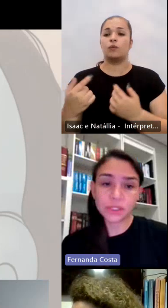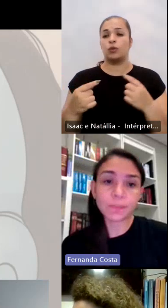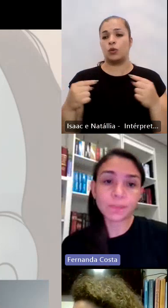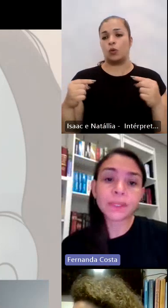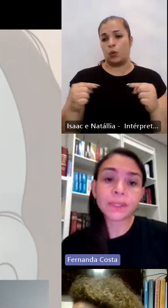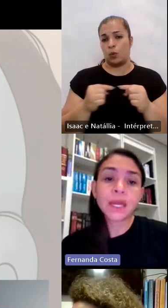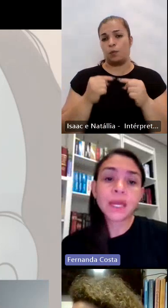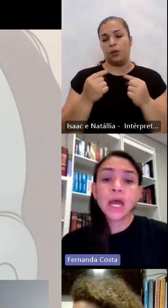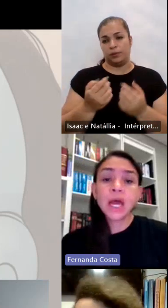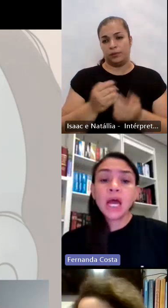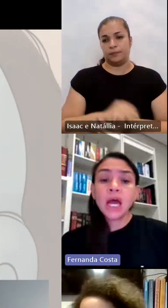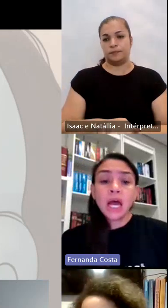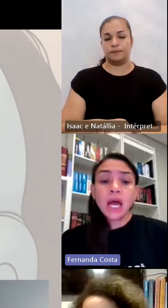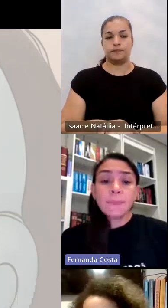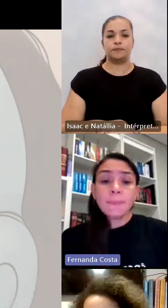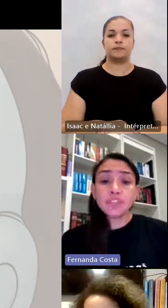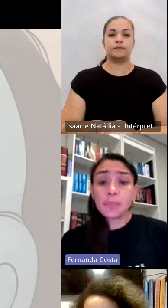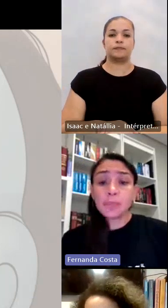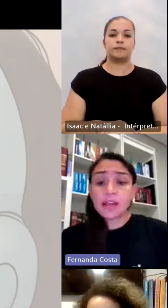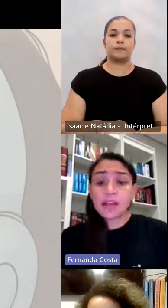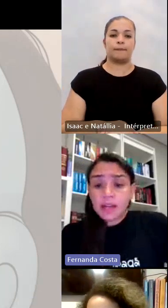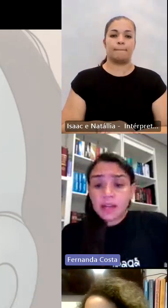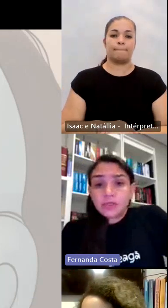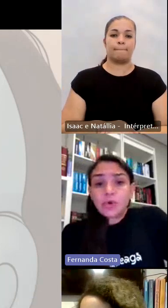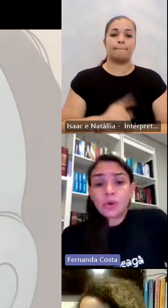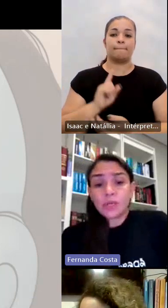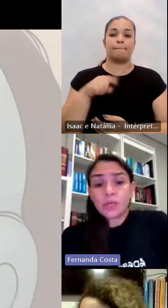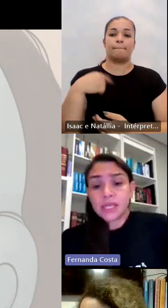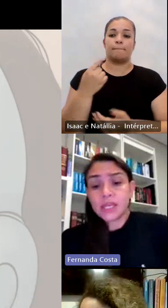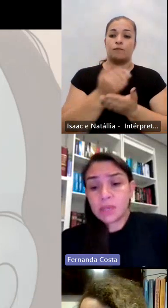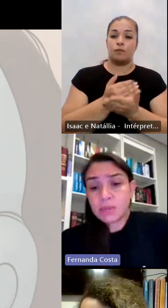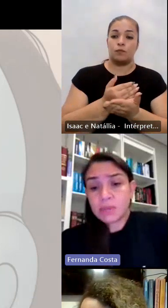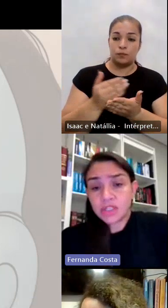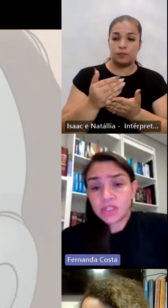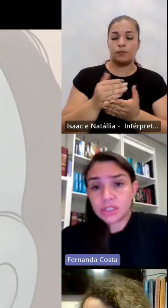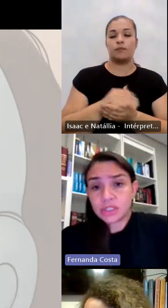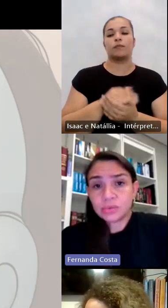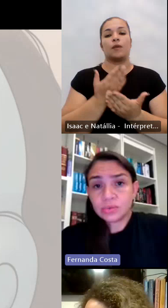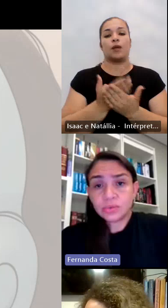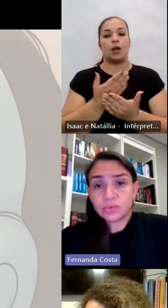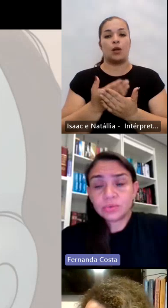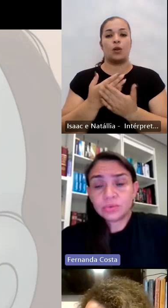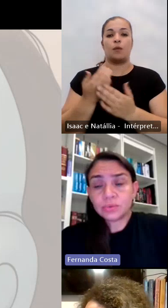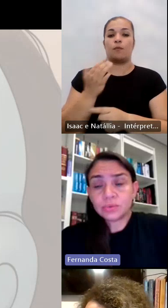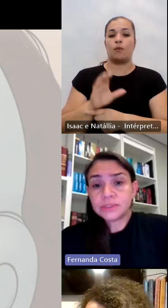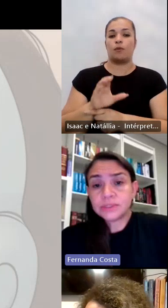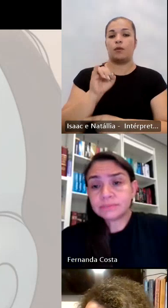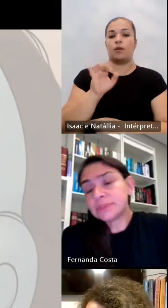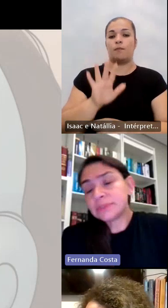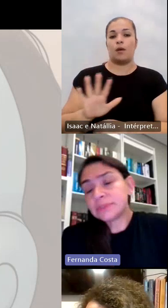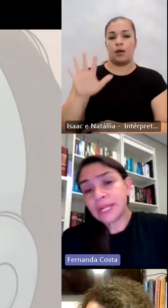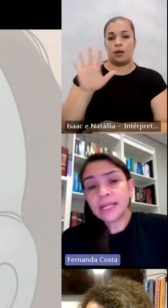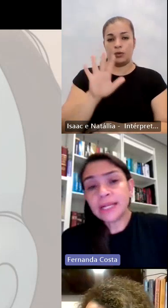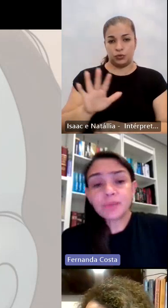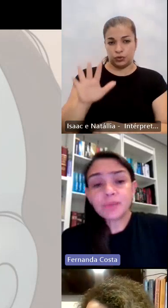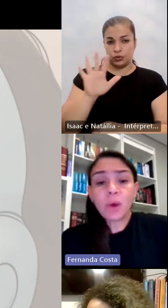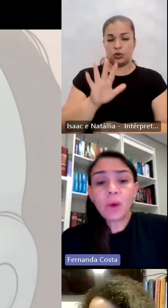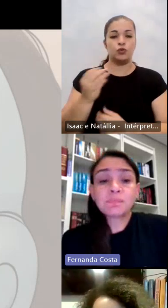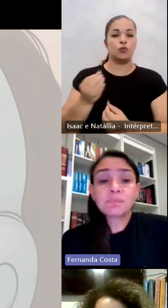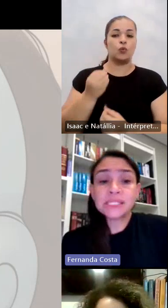com isso. Para a gente começar falando, eu coloquei aqui uma imagem da